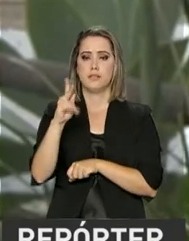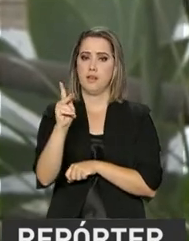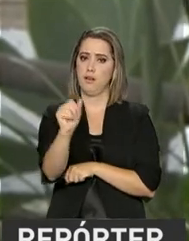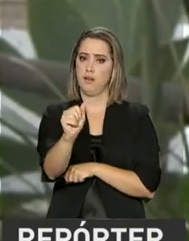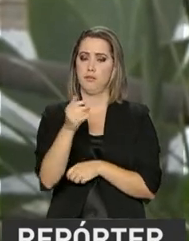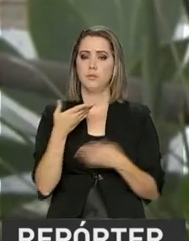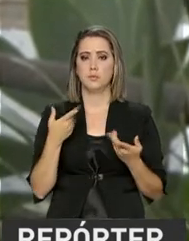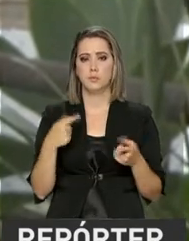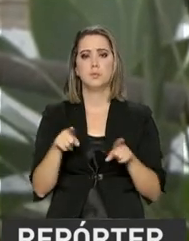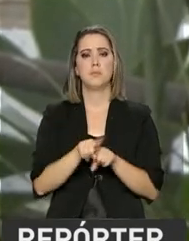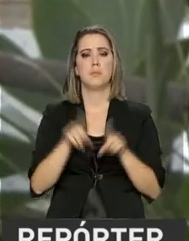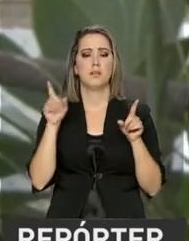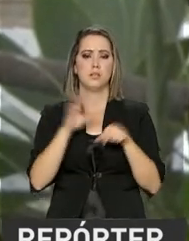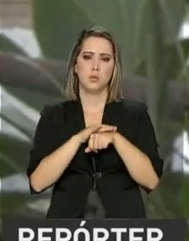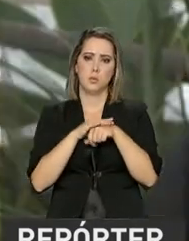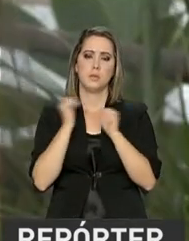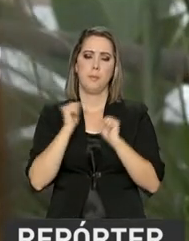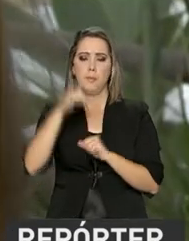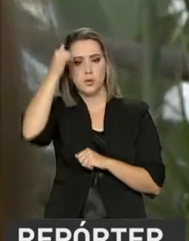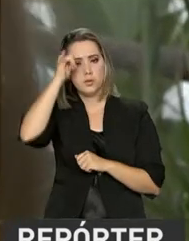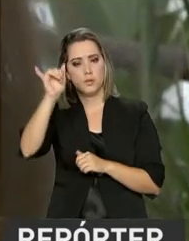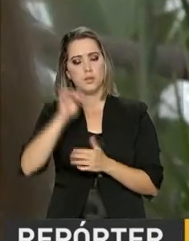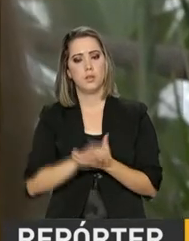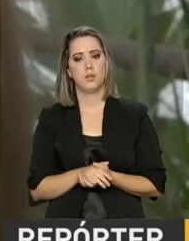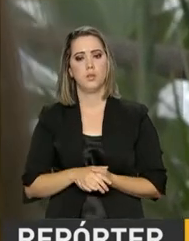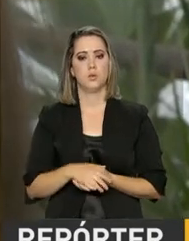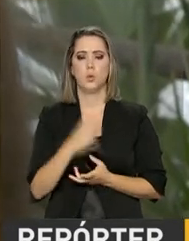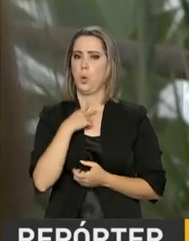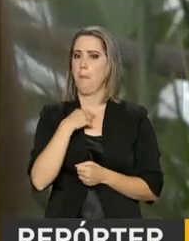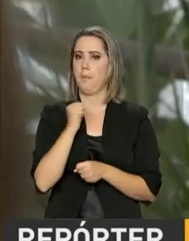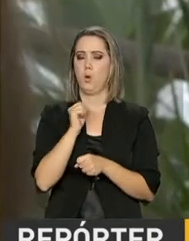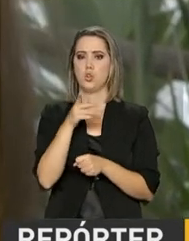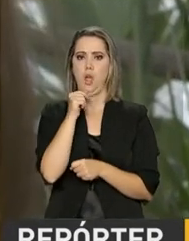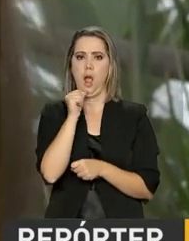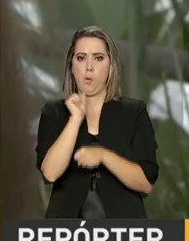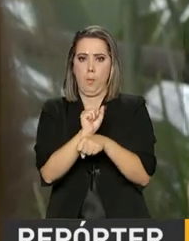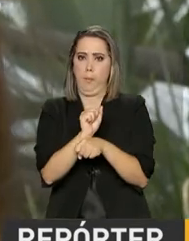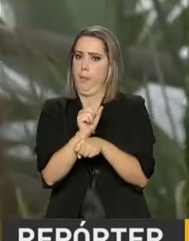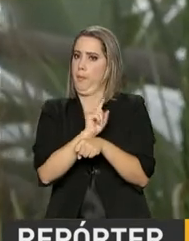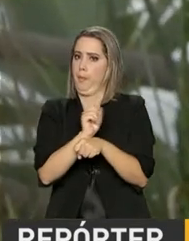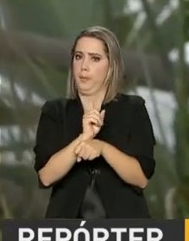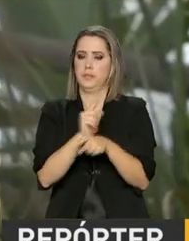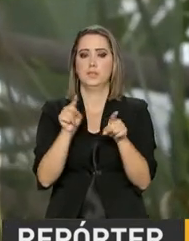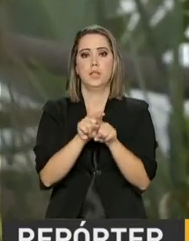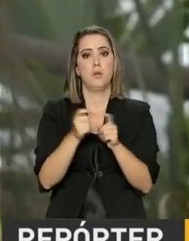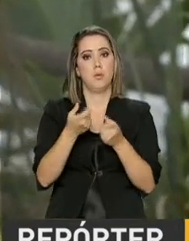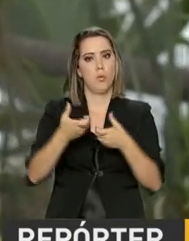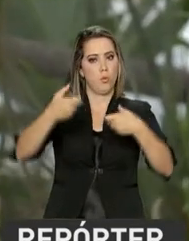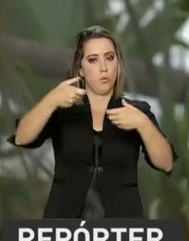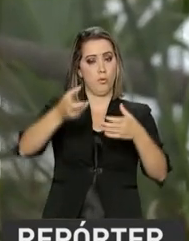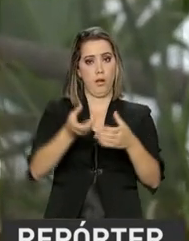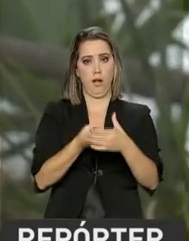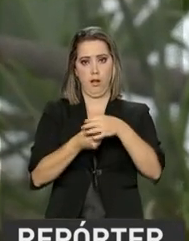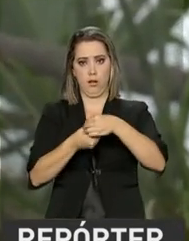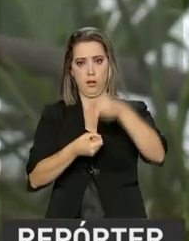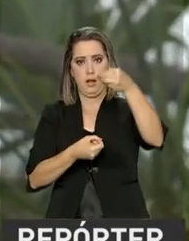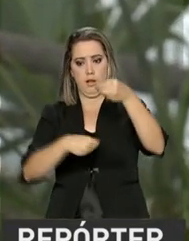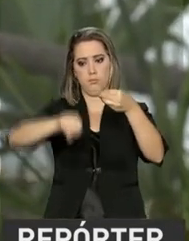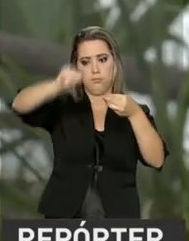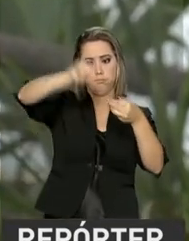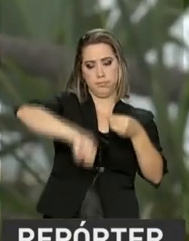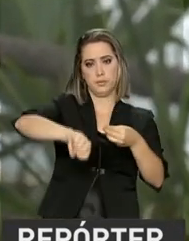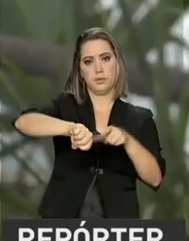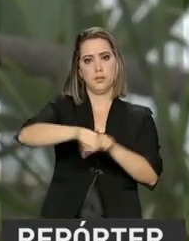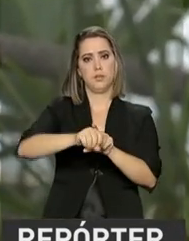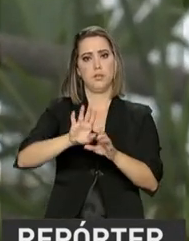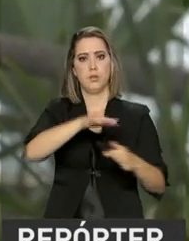também que a doença pode ser prevenida. Não deixar a água parada, colocar a garrafa de cabeça para baixo e tampar a água